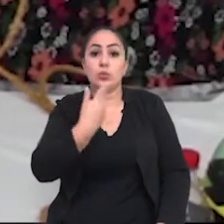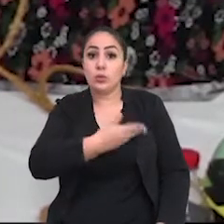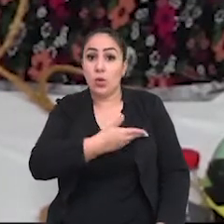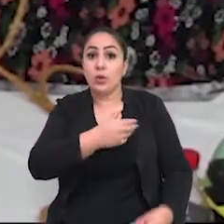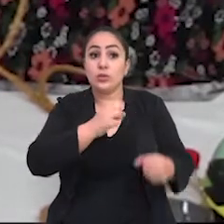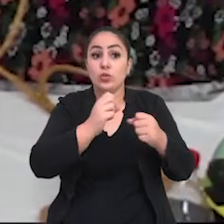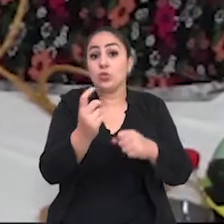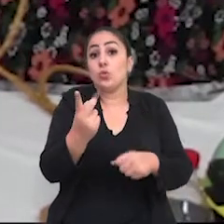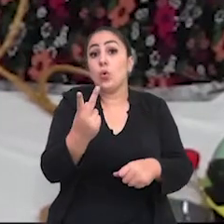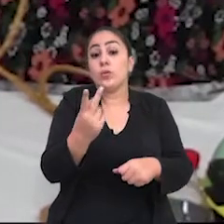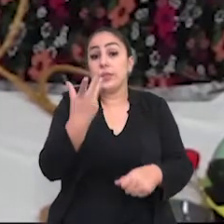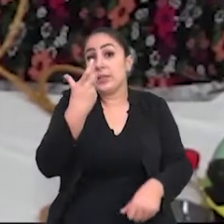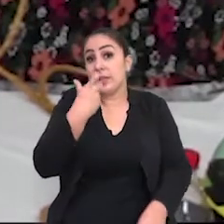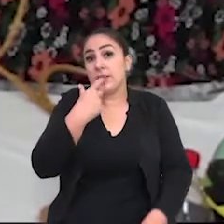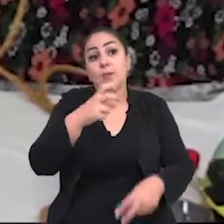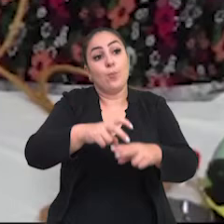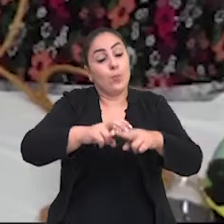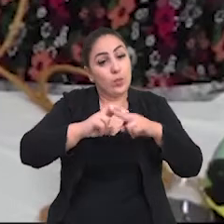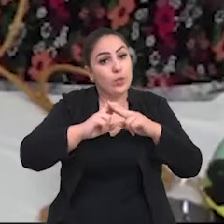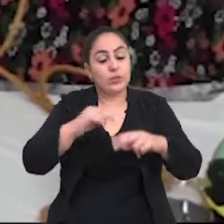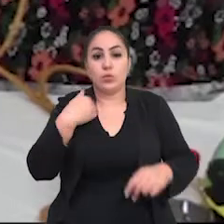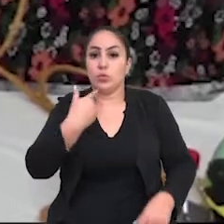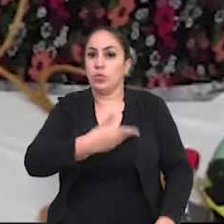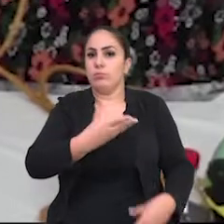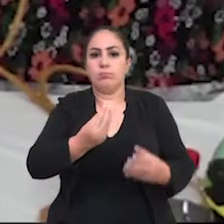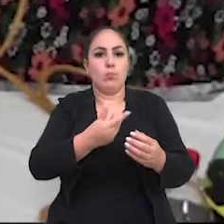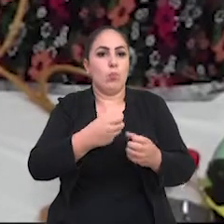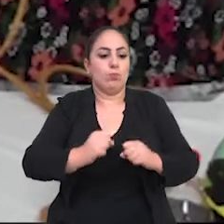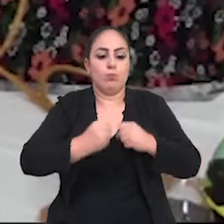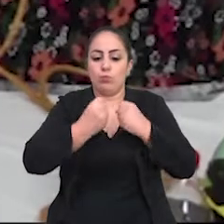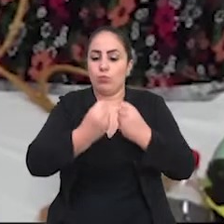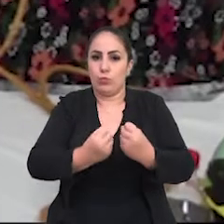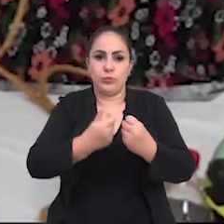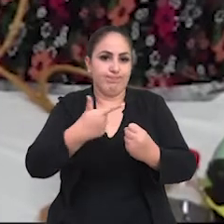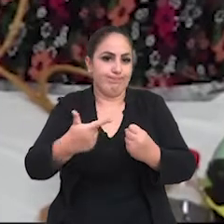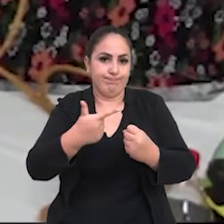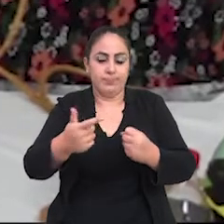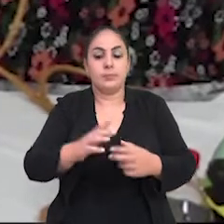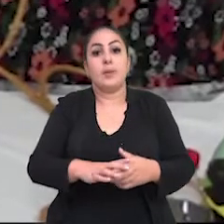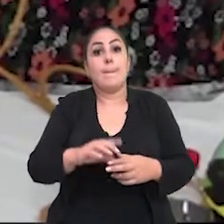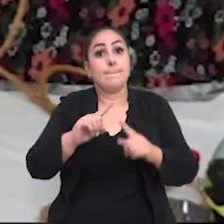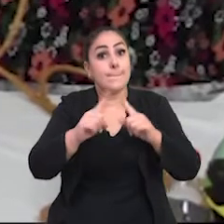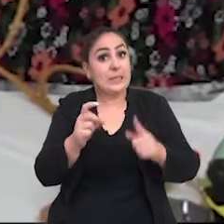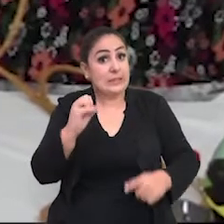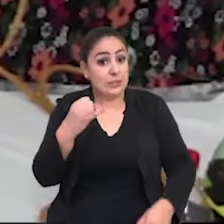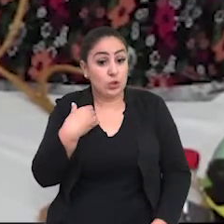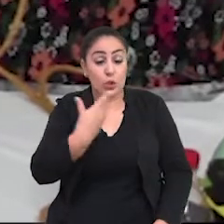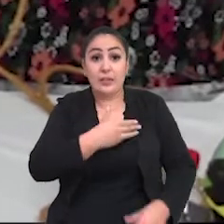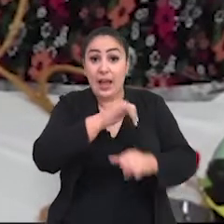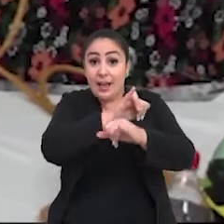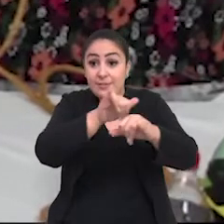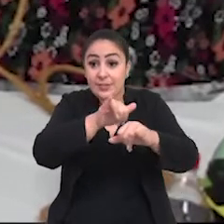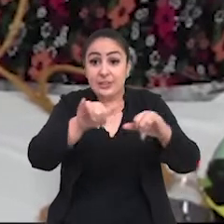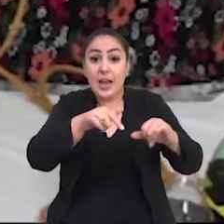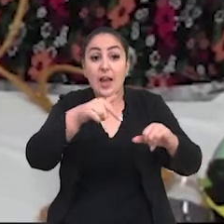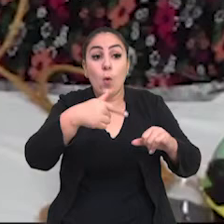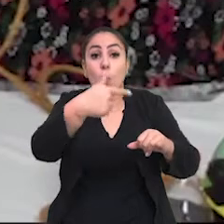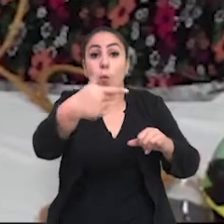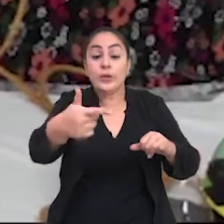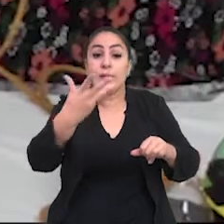gente tá só em 12 crianças, é por isso. Nós não somos tão fortes assim. E se a gente